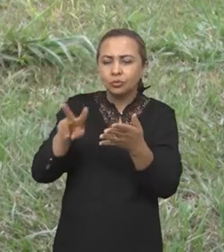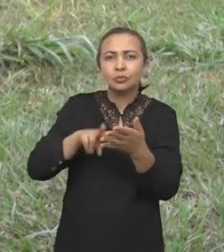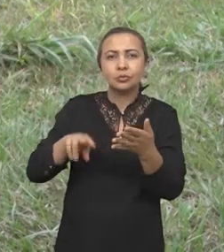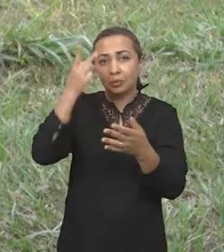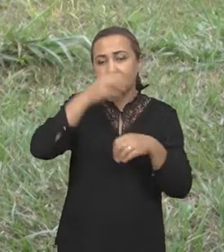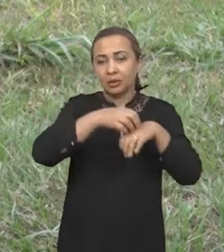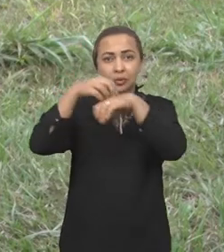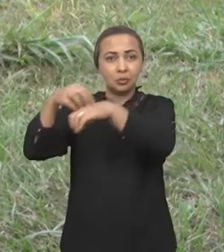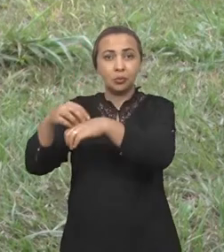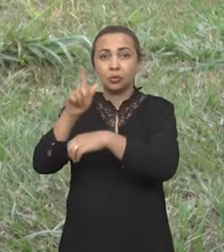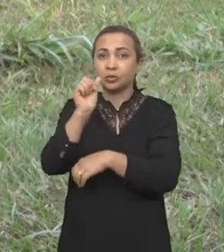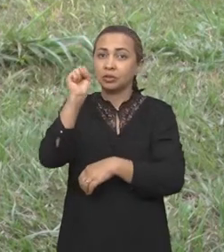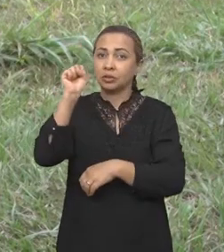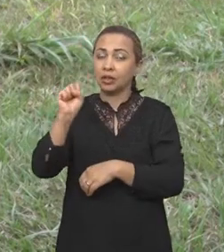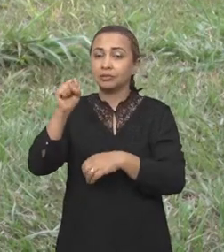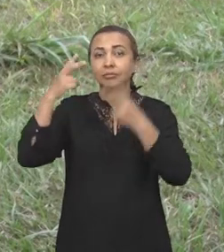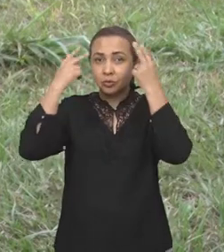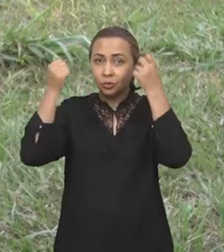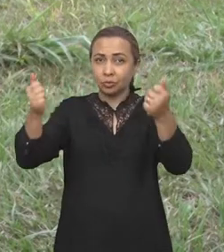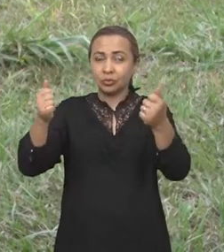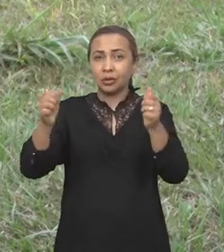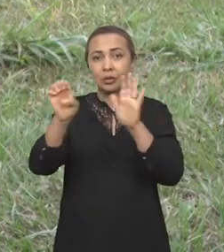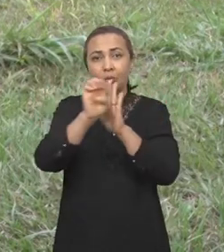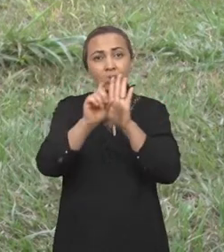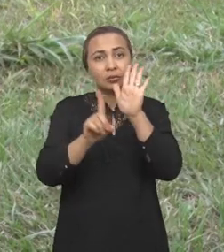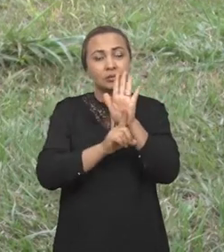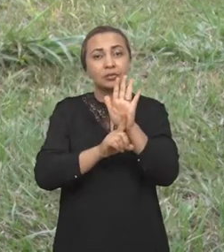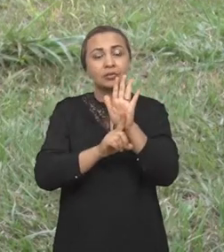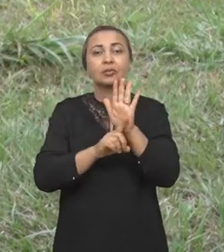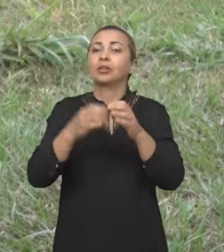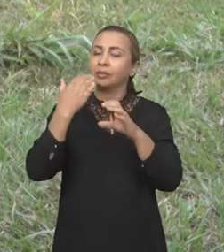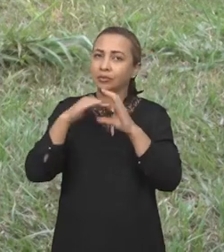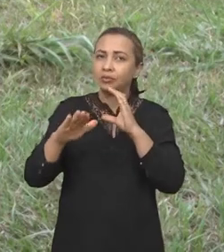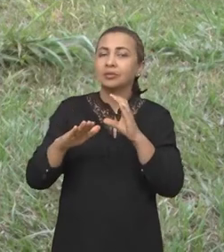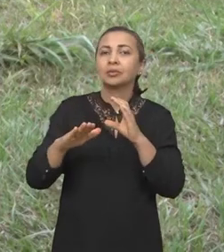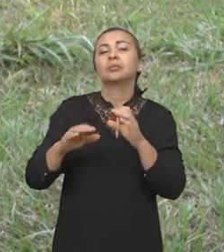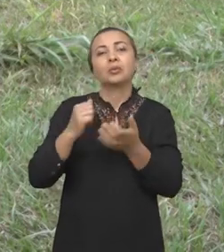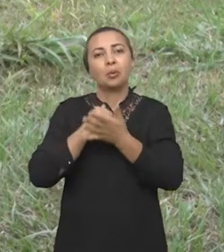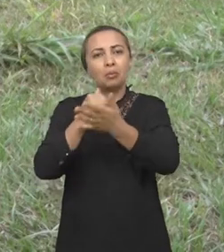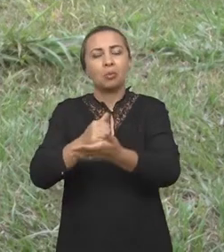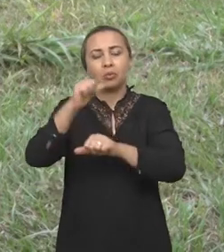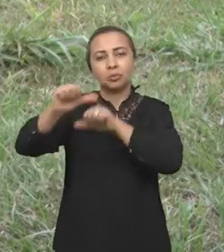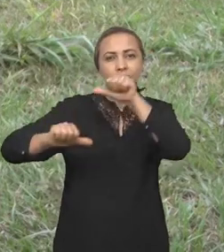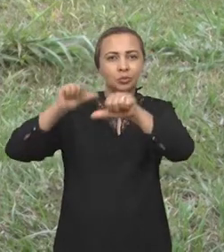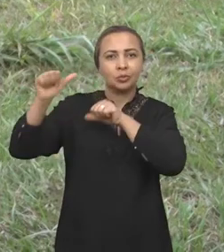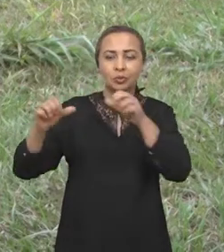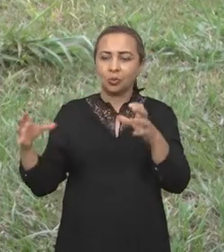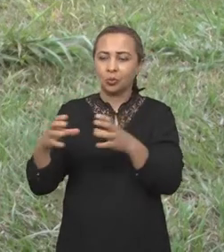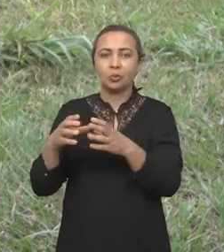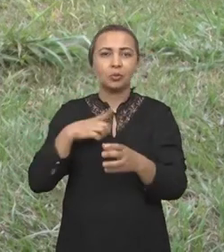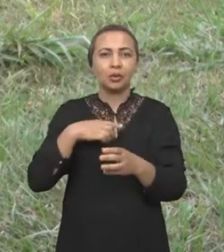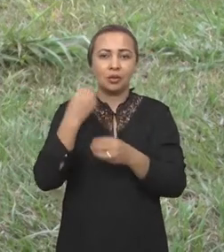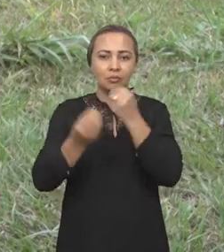de transporte de gás natural. Através de um edital lançado pela Fundação Cearense de Apoio ao Desenvolvimento, o grupo teve